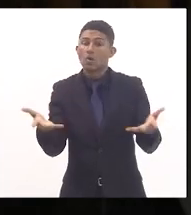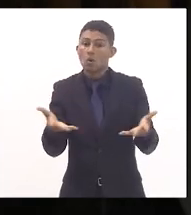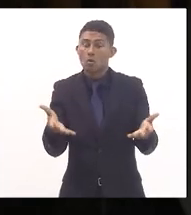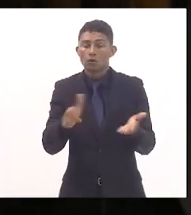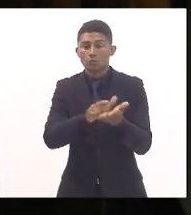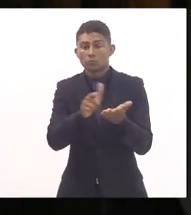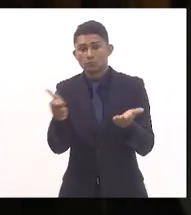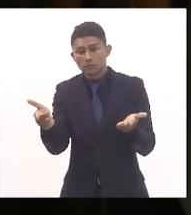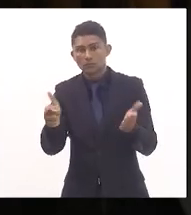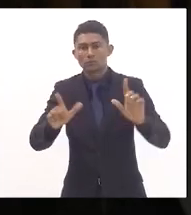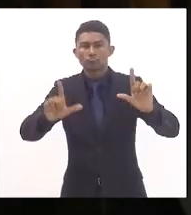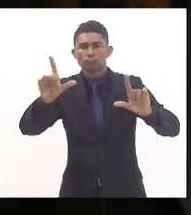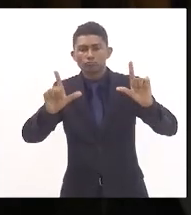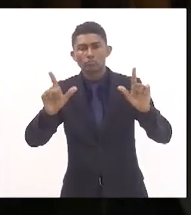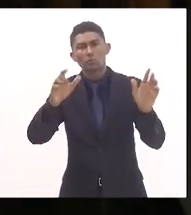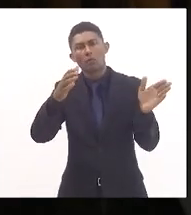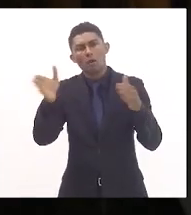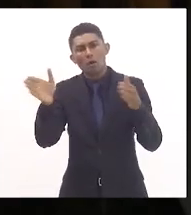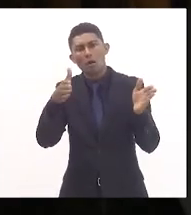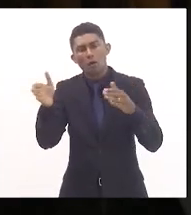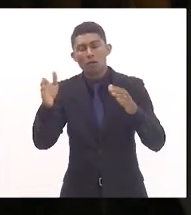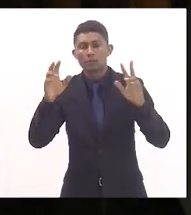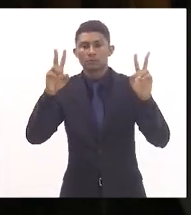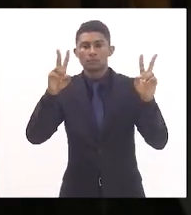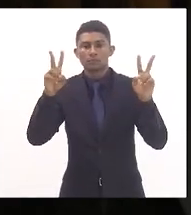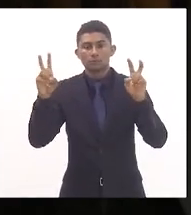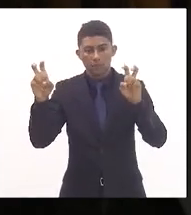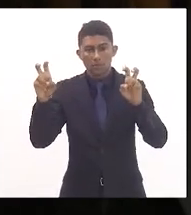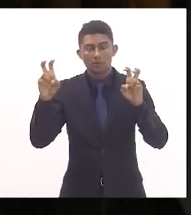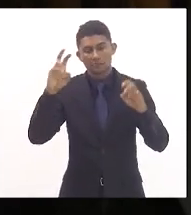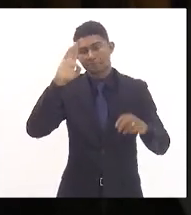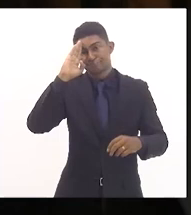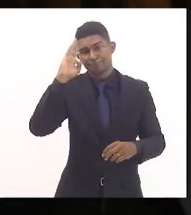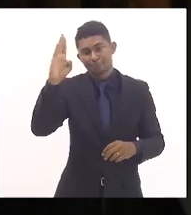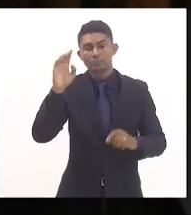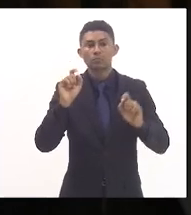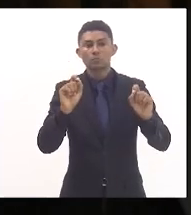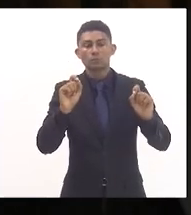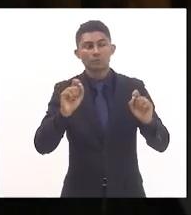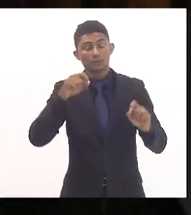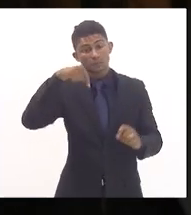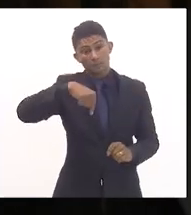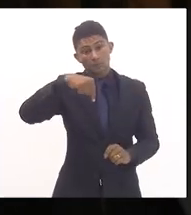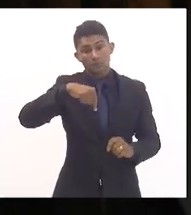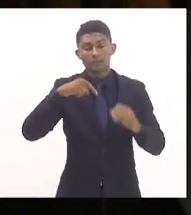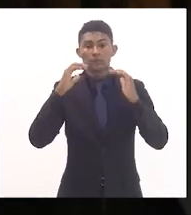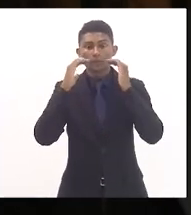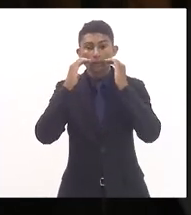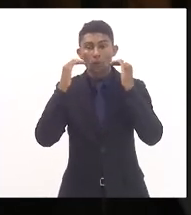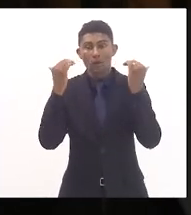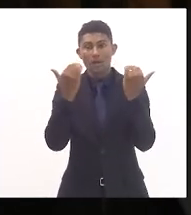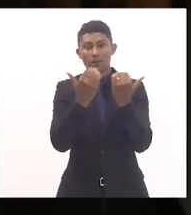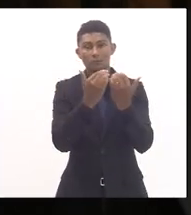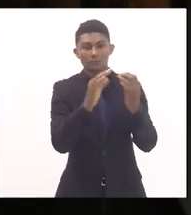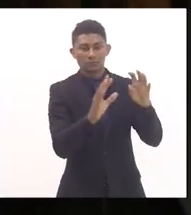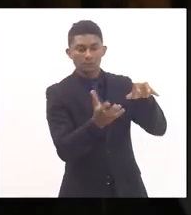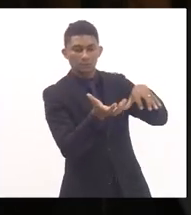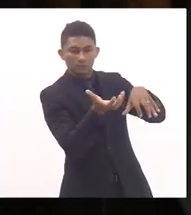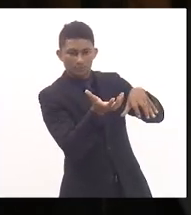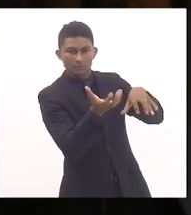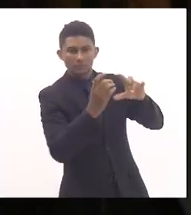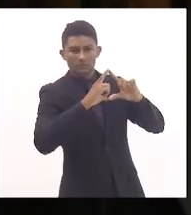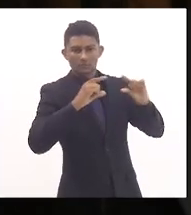o tema central que se discute no Congresso Nacional e